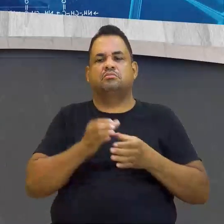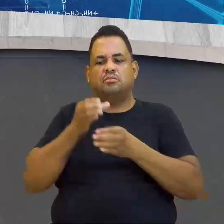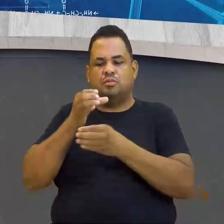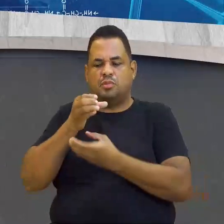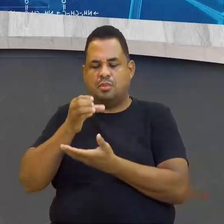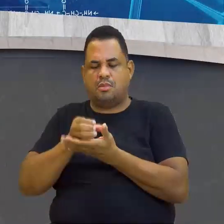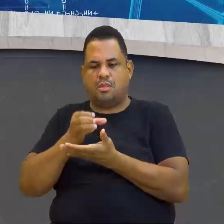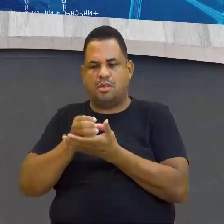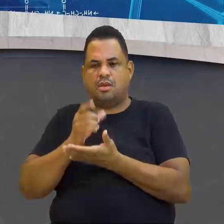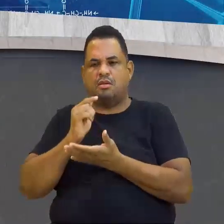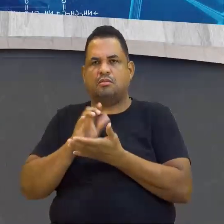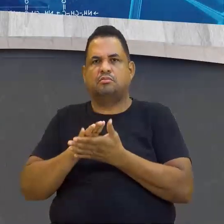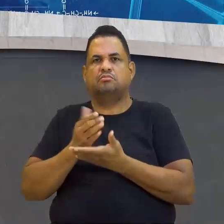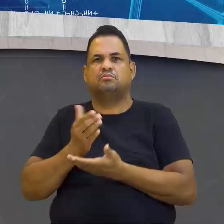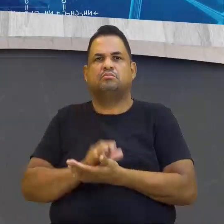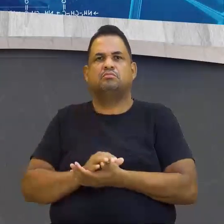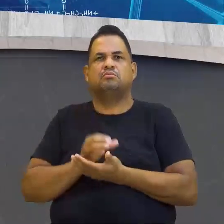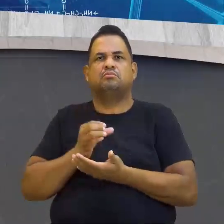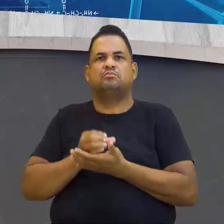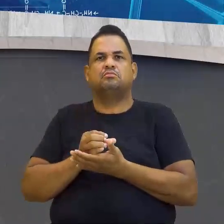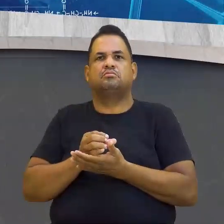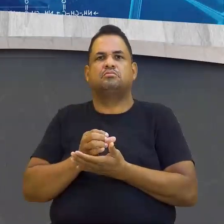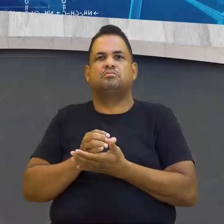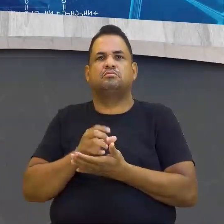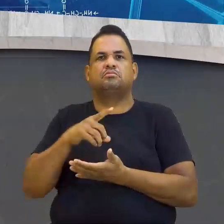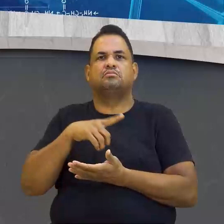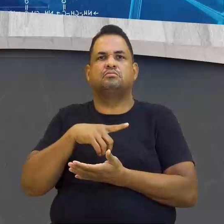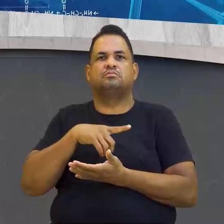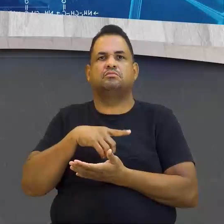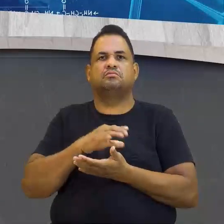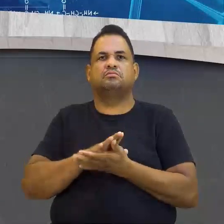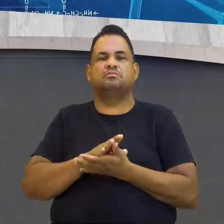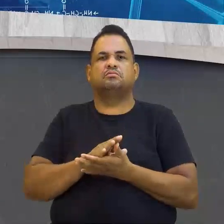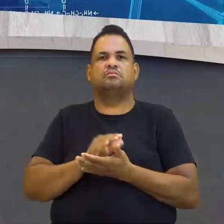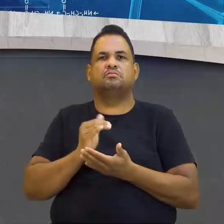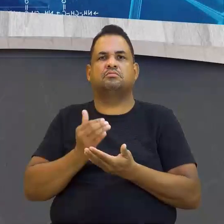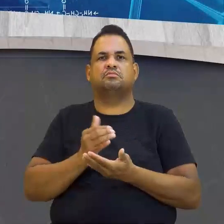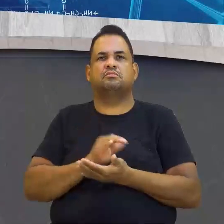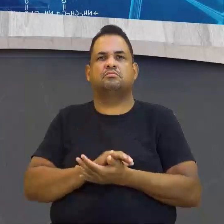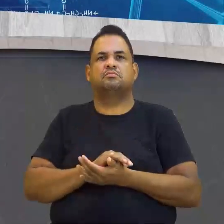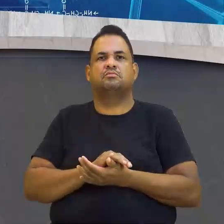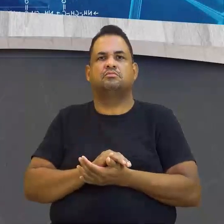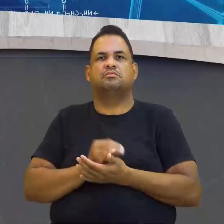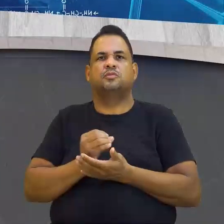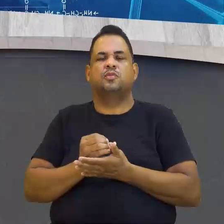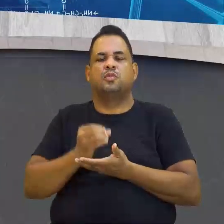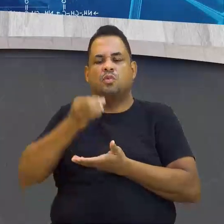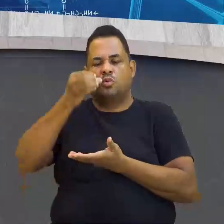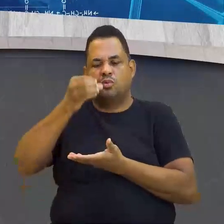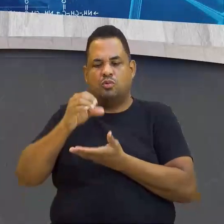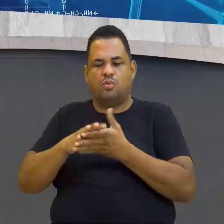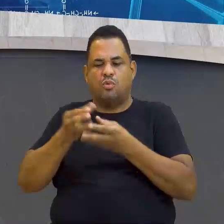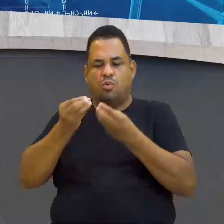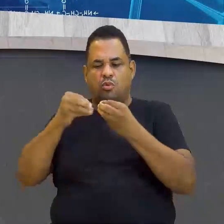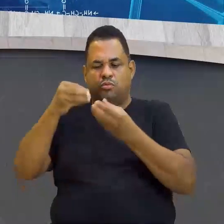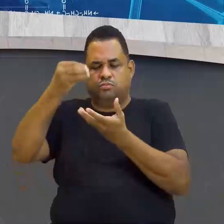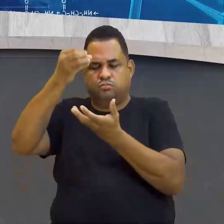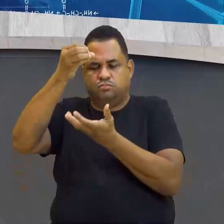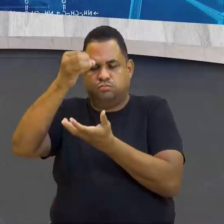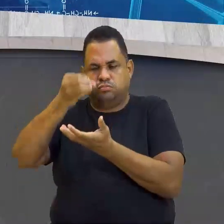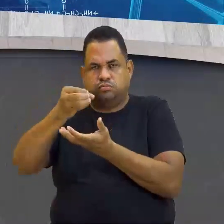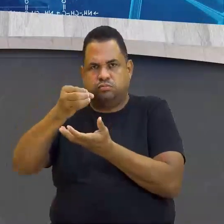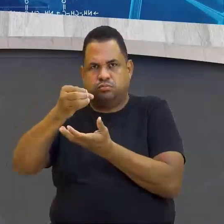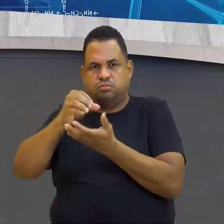e coloca o ovinho. Se o ovo estiver bom para consumo, ele vai afundar. No outro copo você